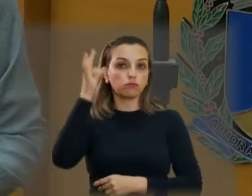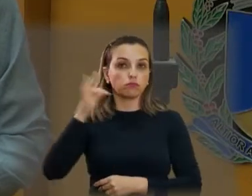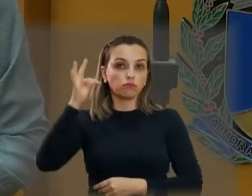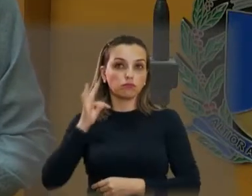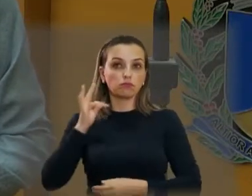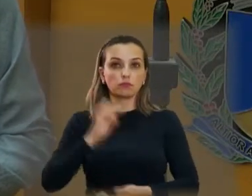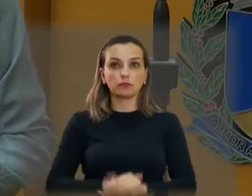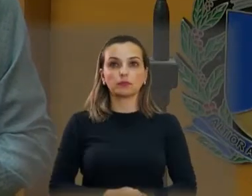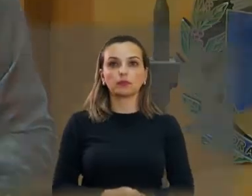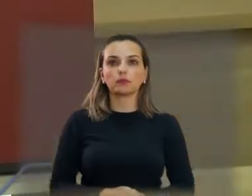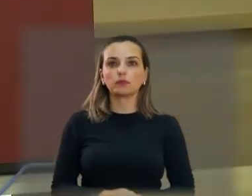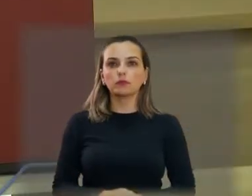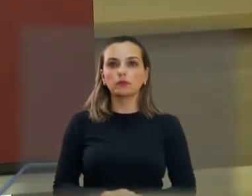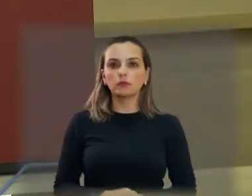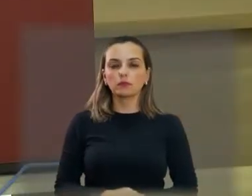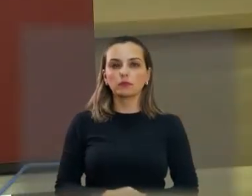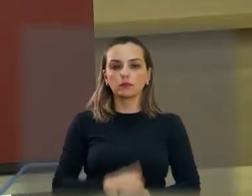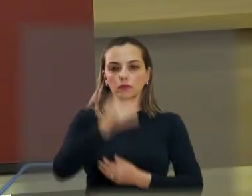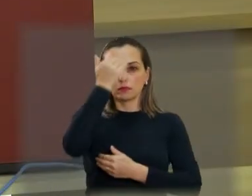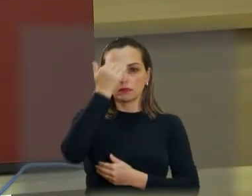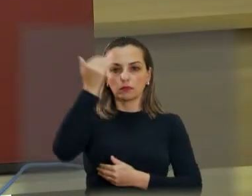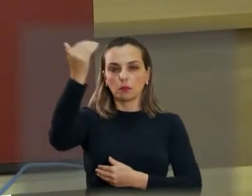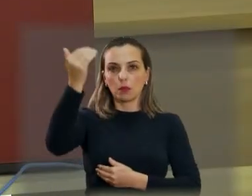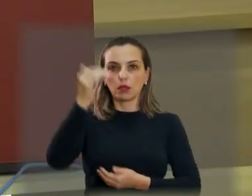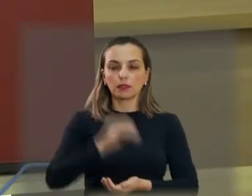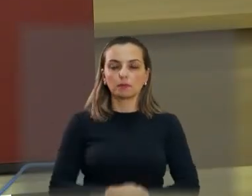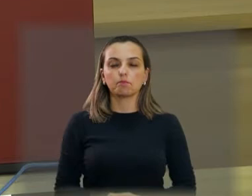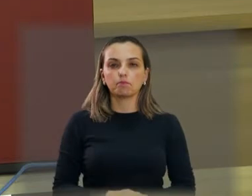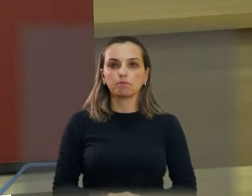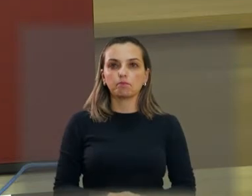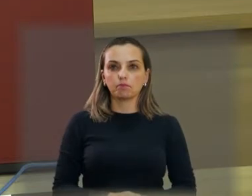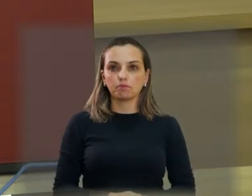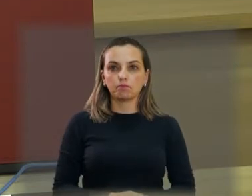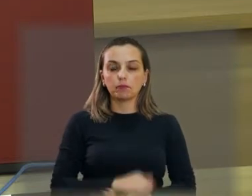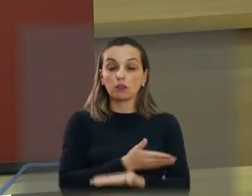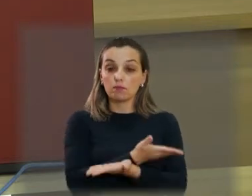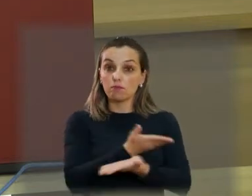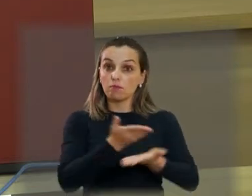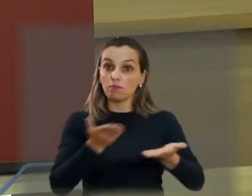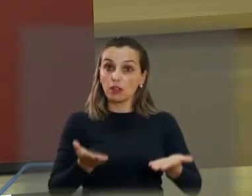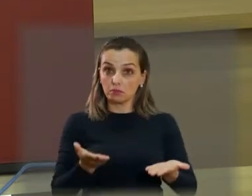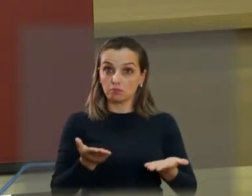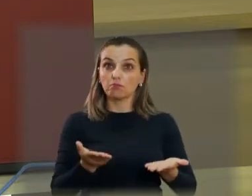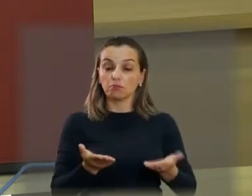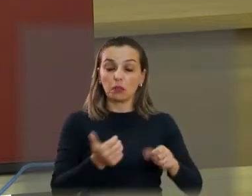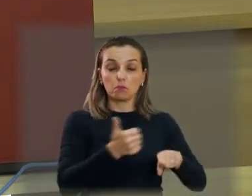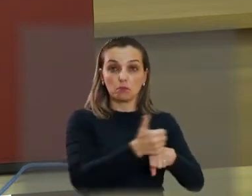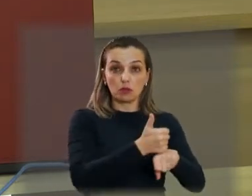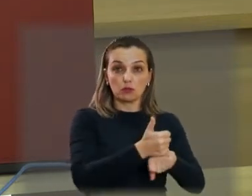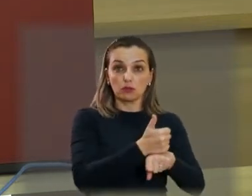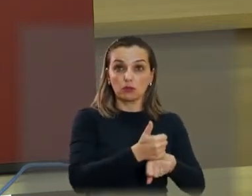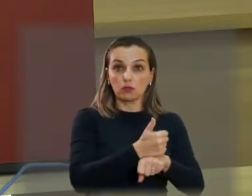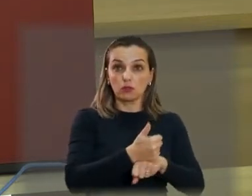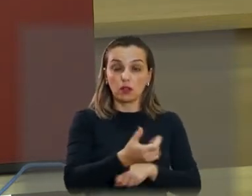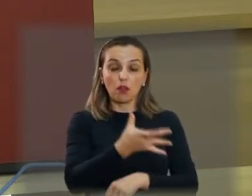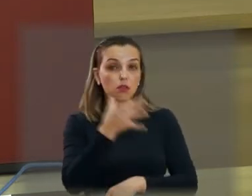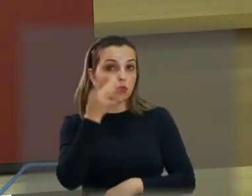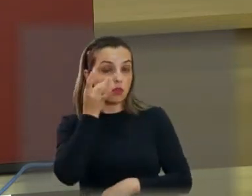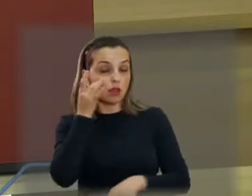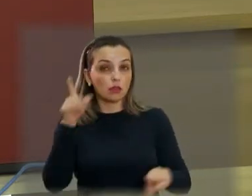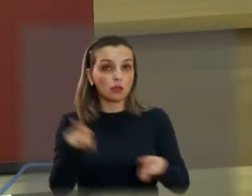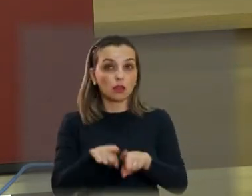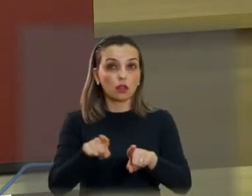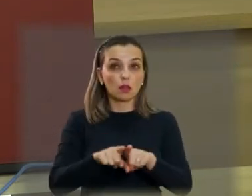Faria. Muito obrigada, Chico de Assis. Muito obrigada a todos os profissionais aqui presentes e a todos que também